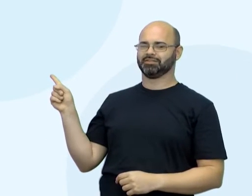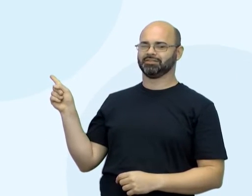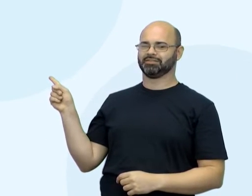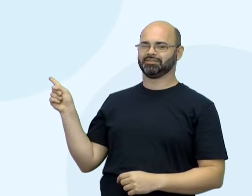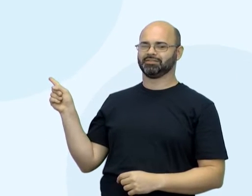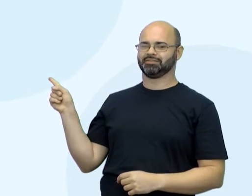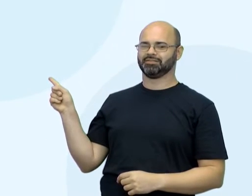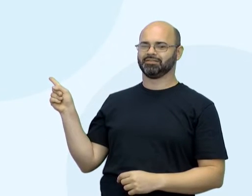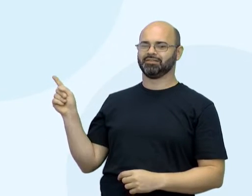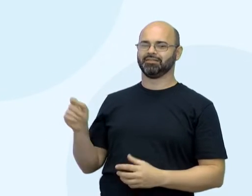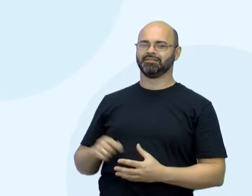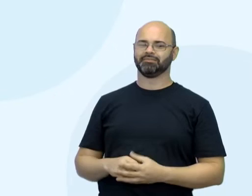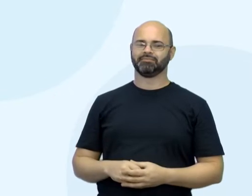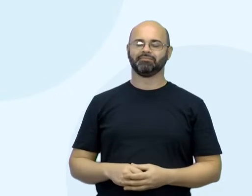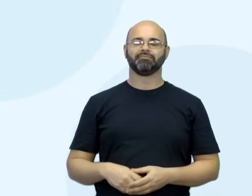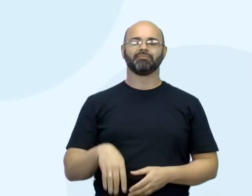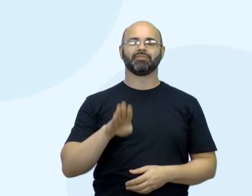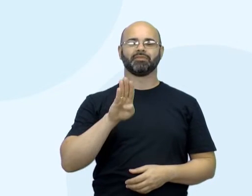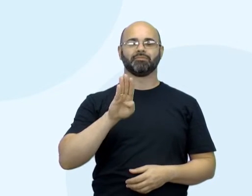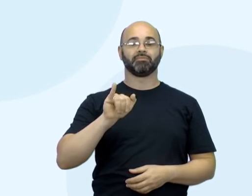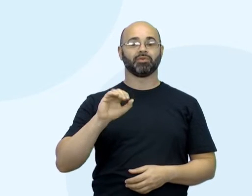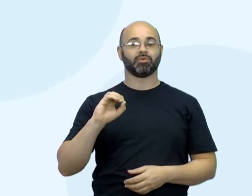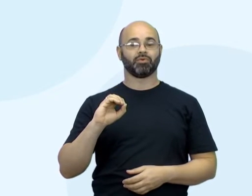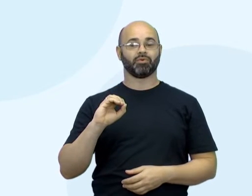ó. Bio,